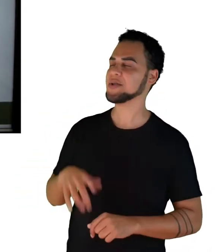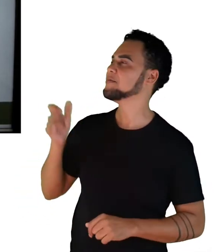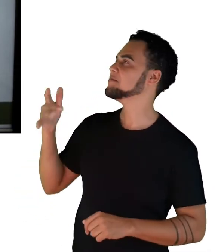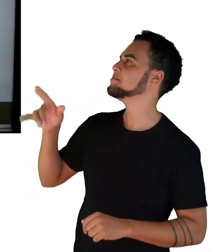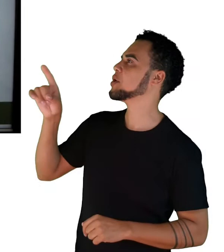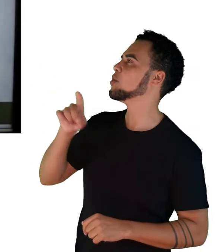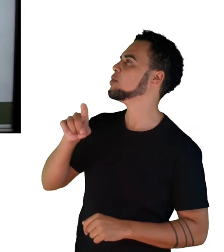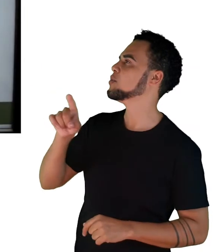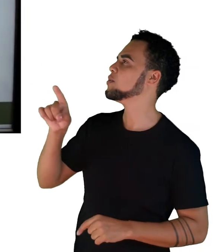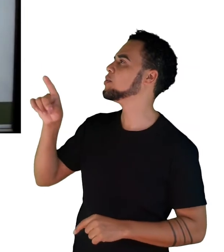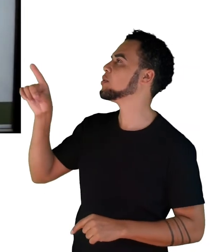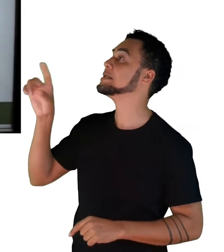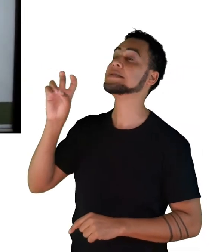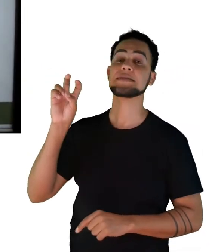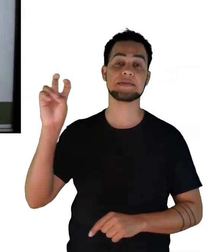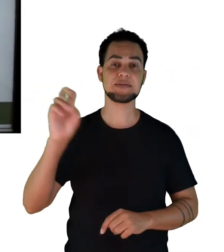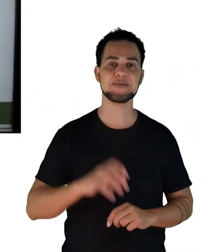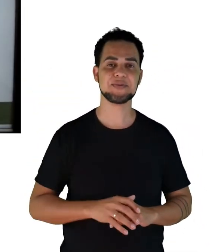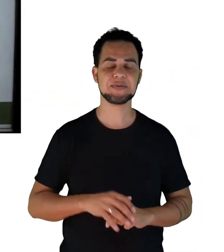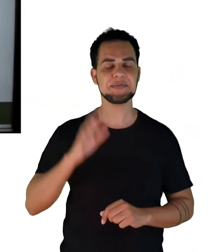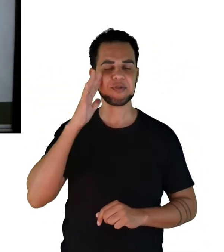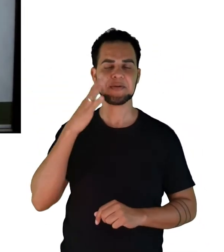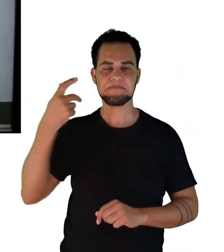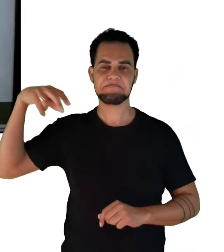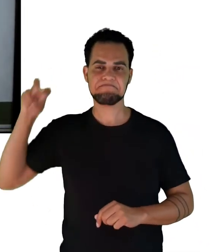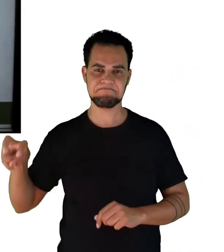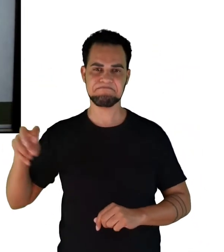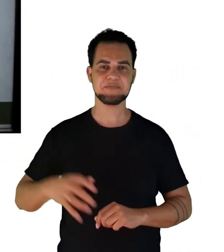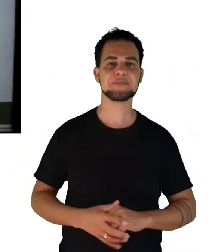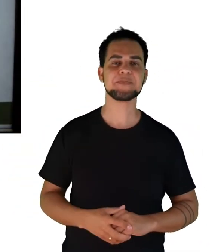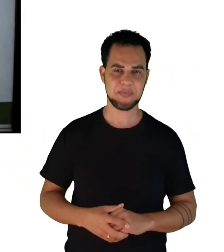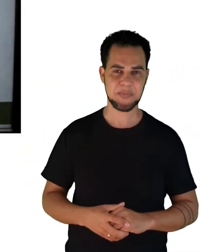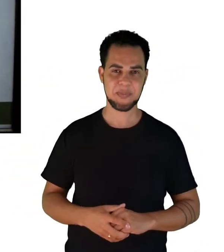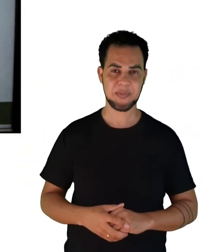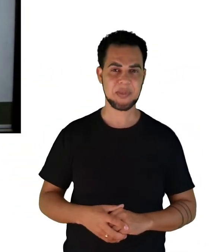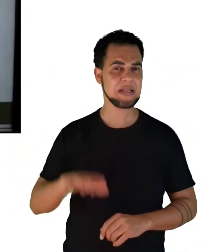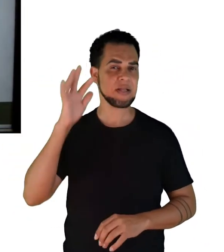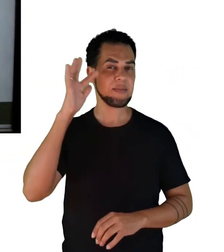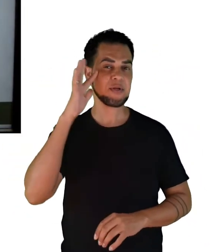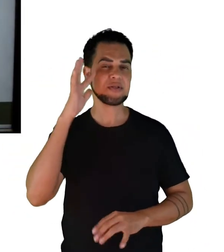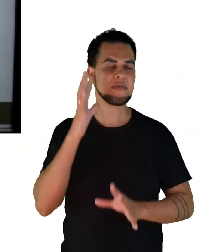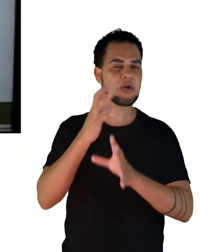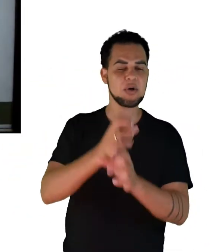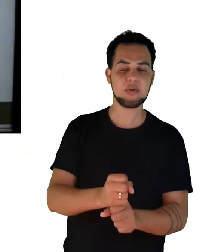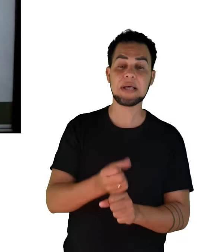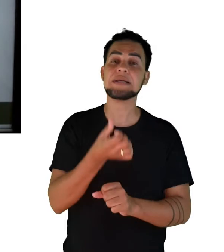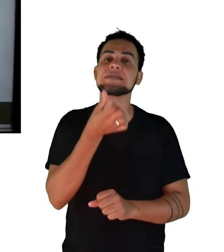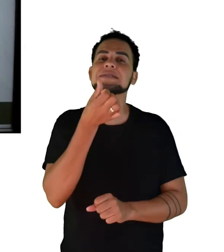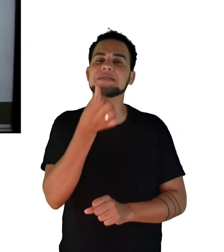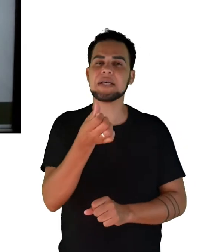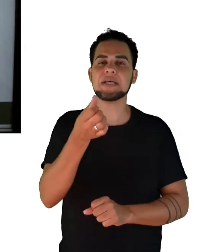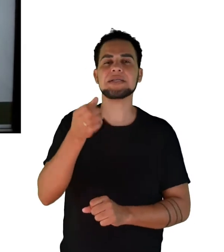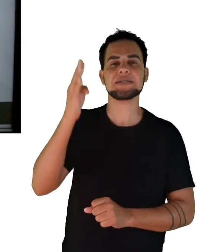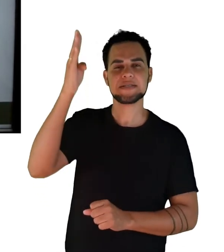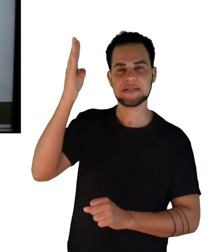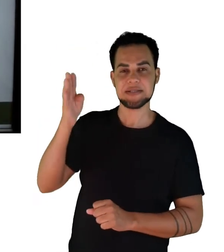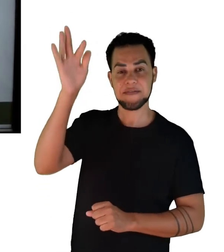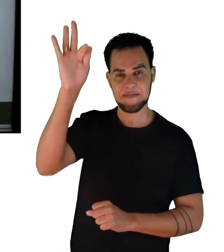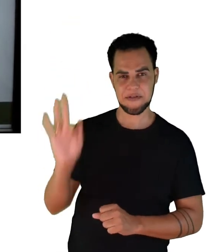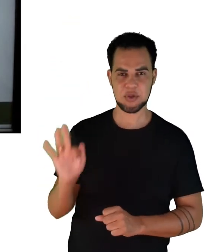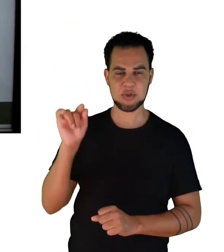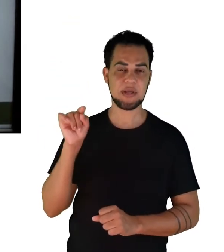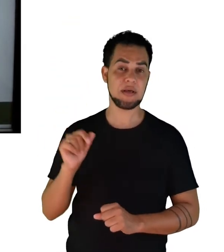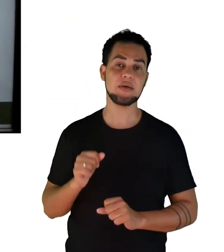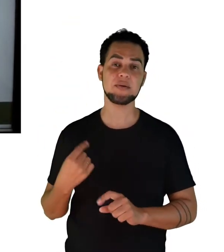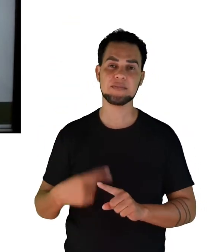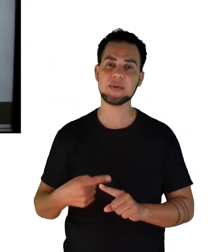4, 5. Suponhamos que ele venha para cá. Então, basta a gente calcular 6 fatorial, porque na verdade eu vou ter 5,